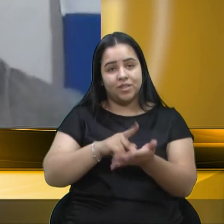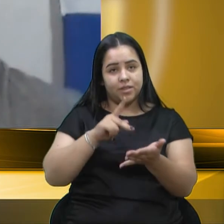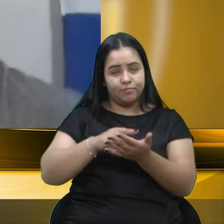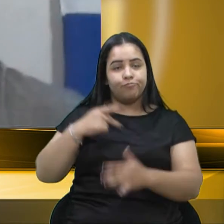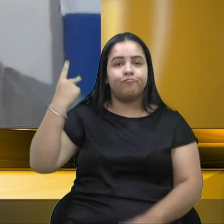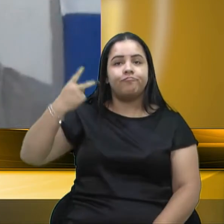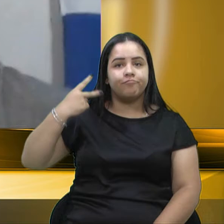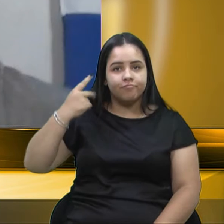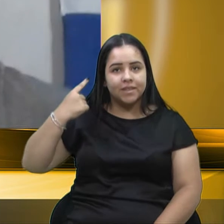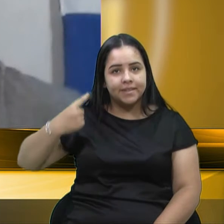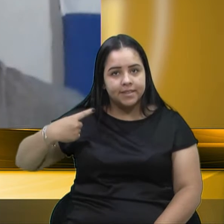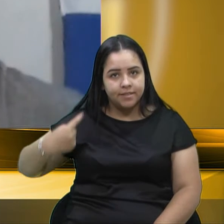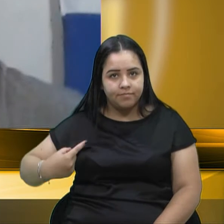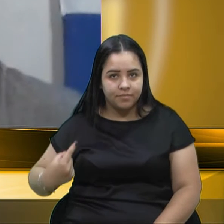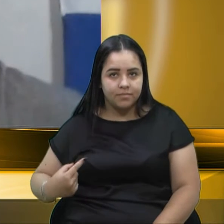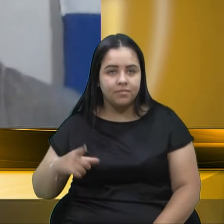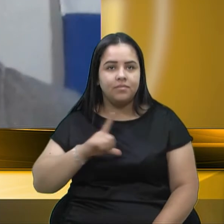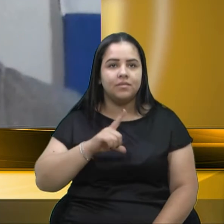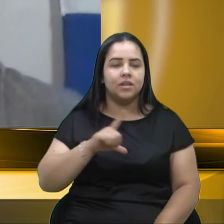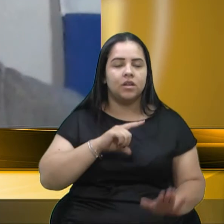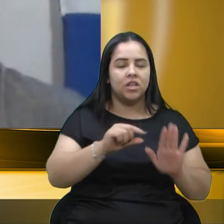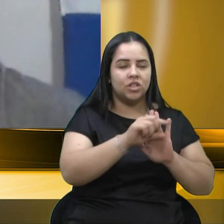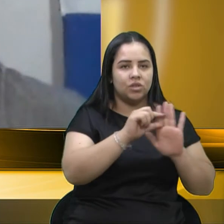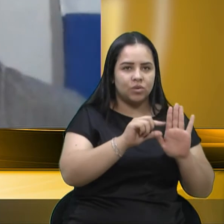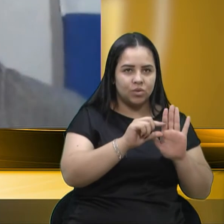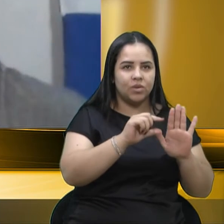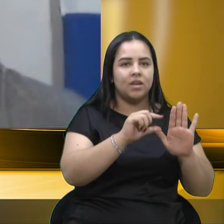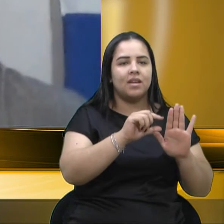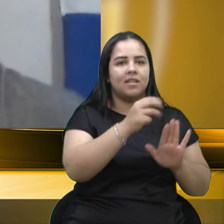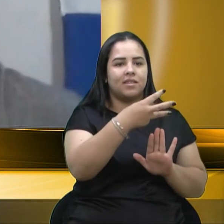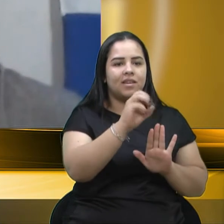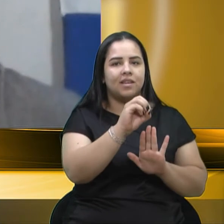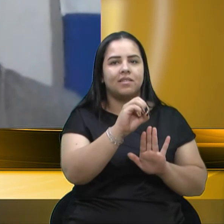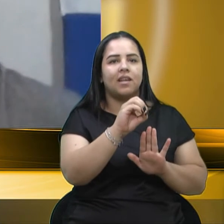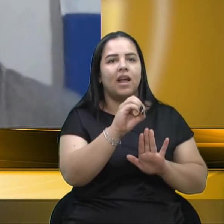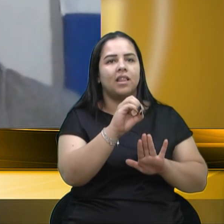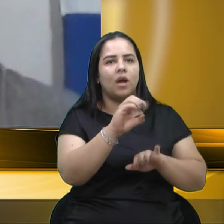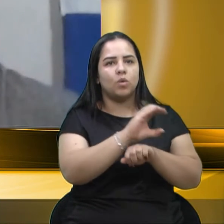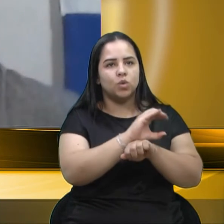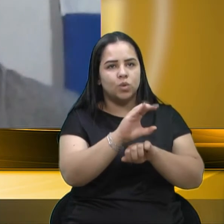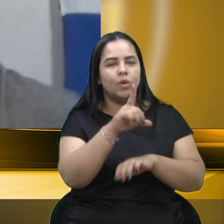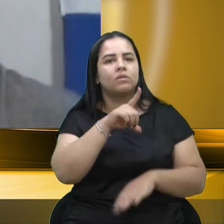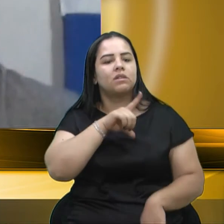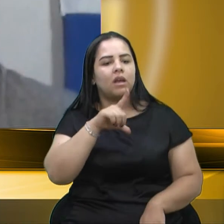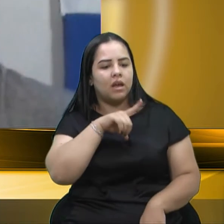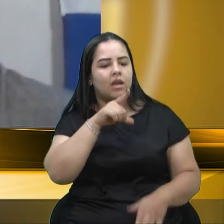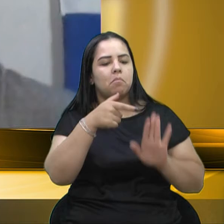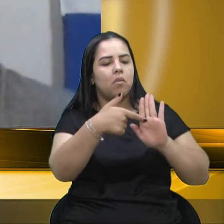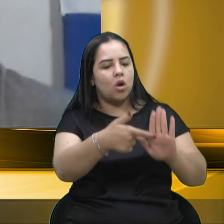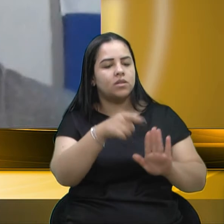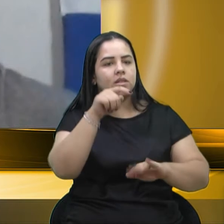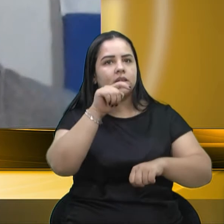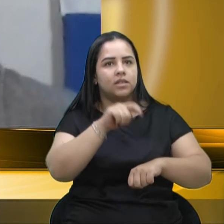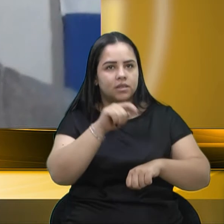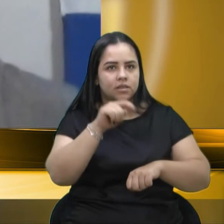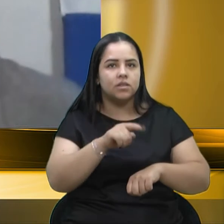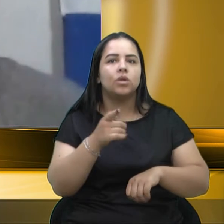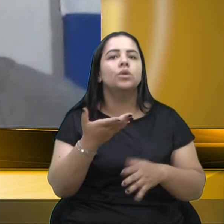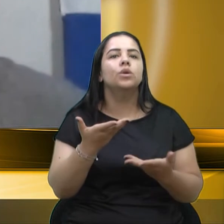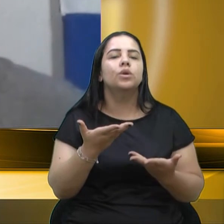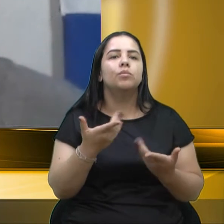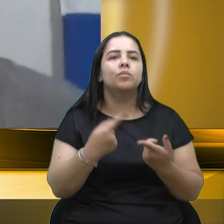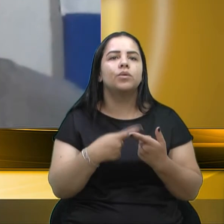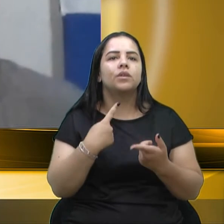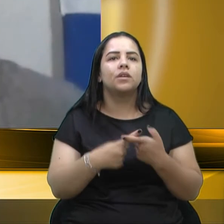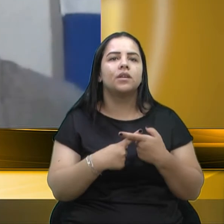30 da Constituição prevê isso, né, e a Assembleia autorizou, inclusive, né, que a atuação dos municípios e estados diretamente